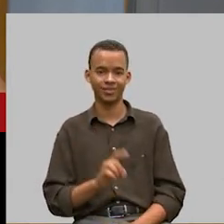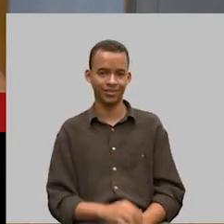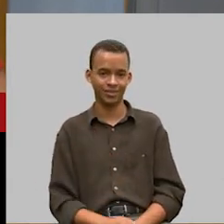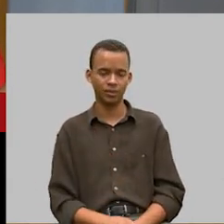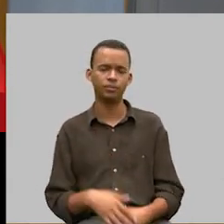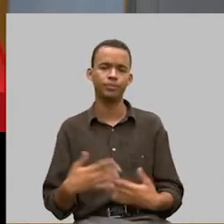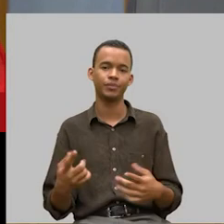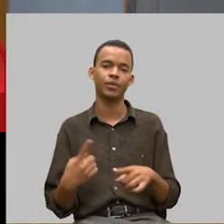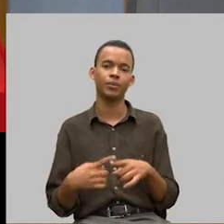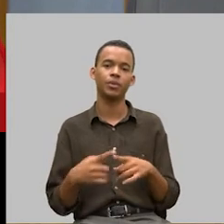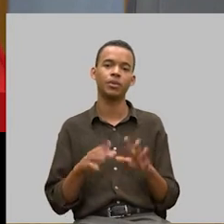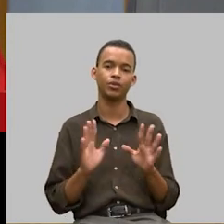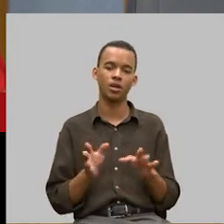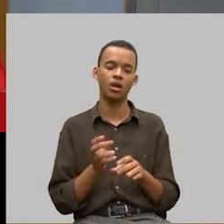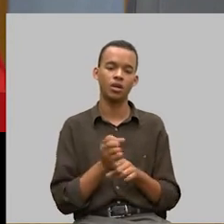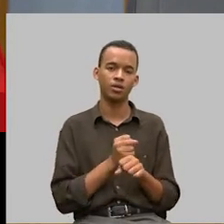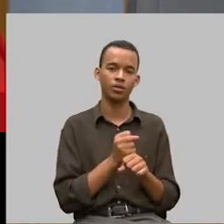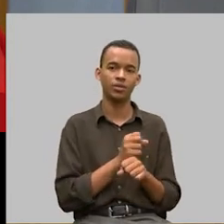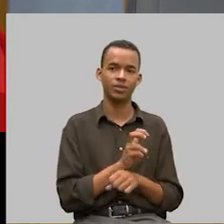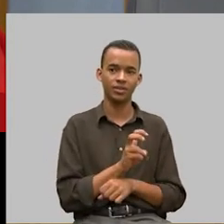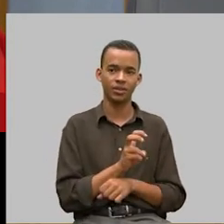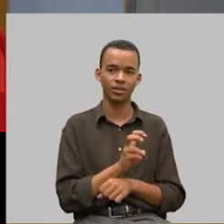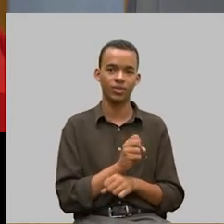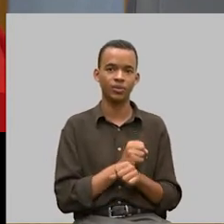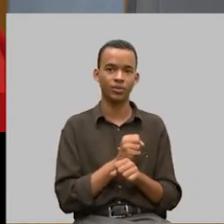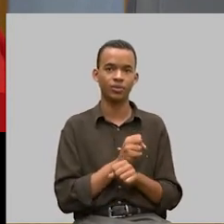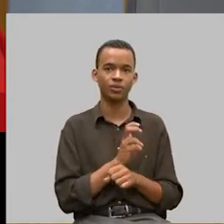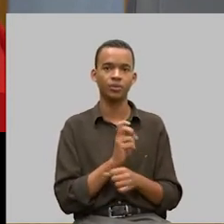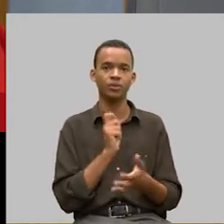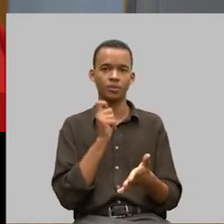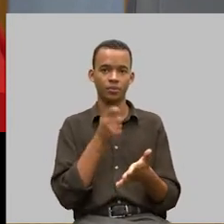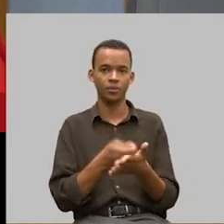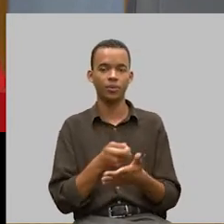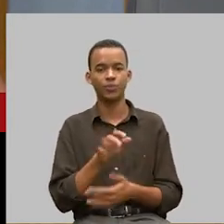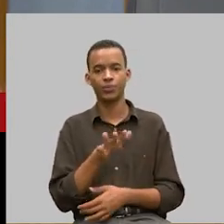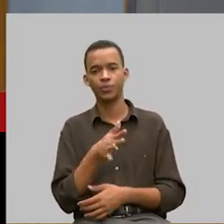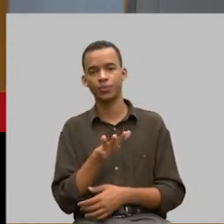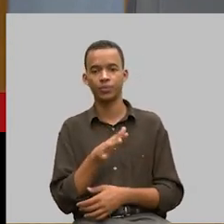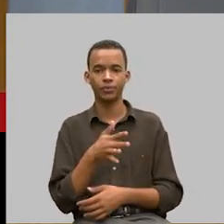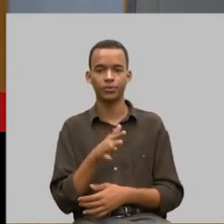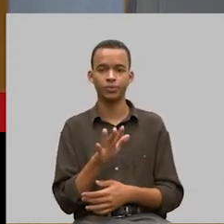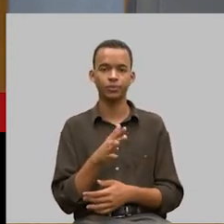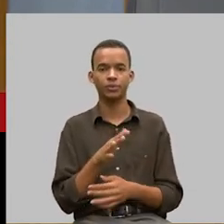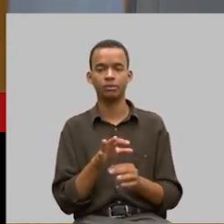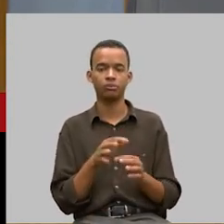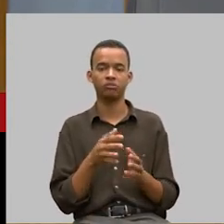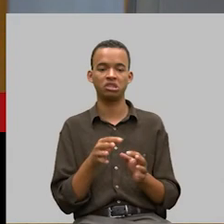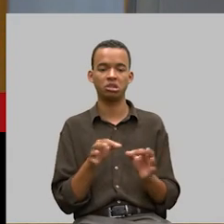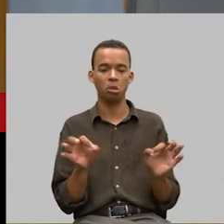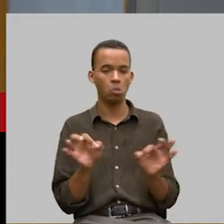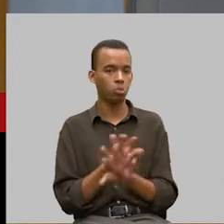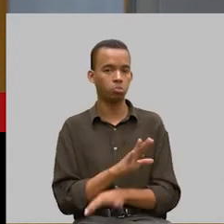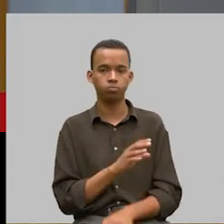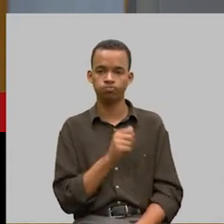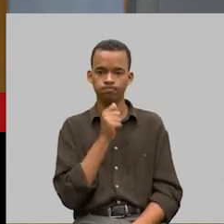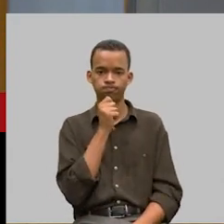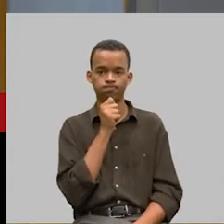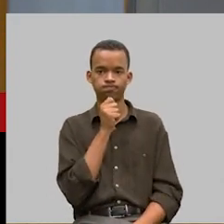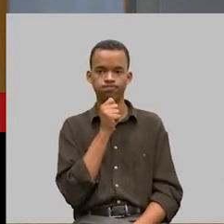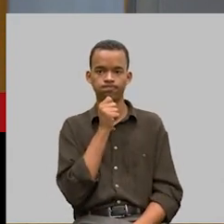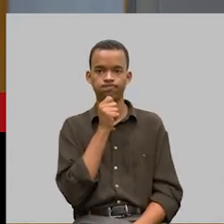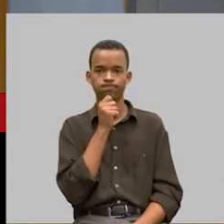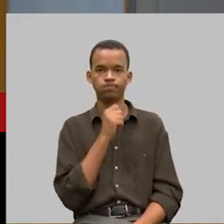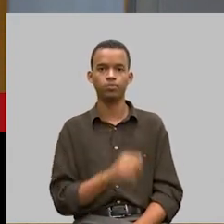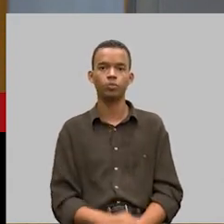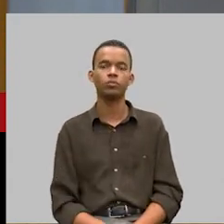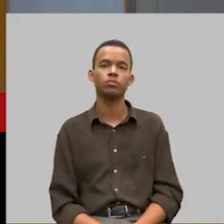5 anos de reajuste de piso Ele pagou mais ou menos o último ano não chegou lá no índice completo vocês acham